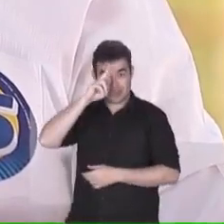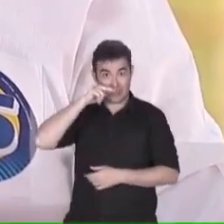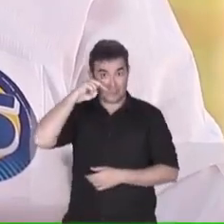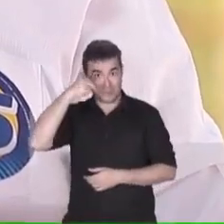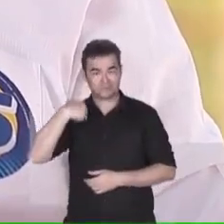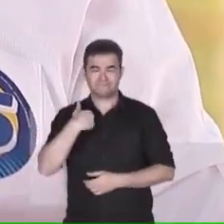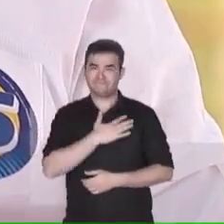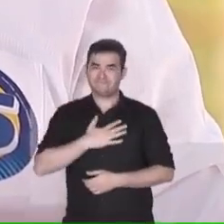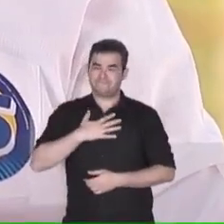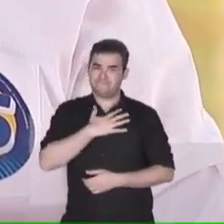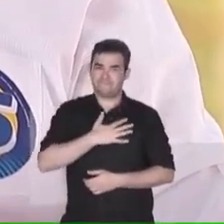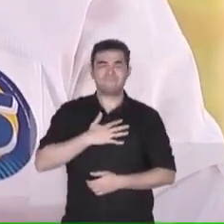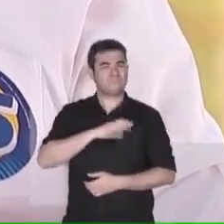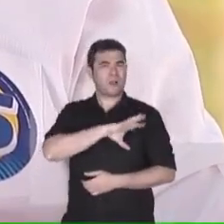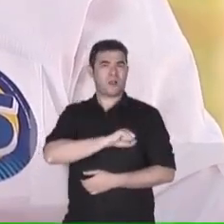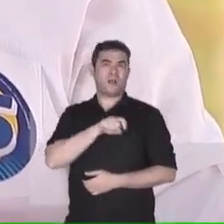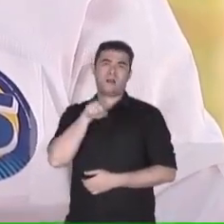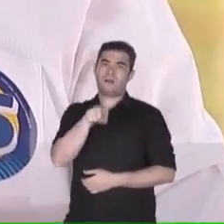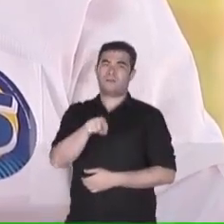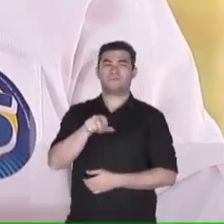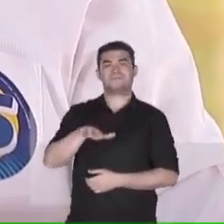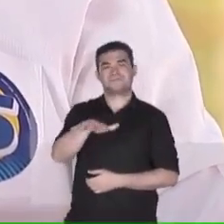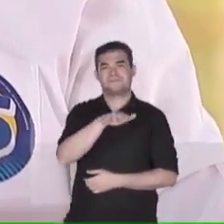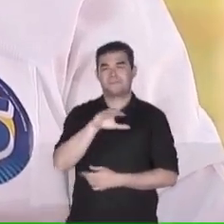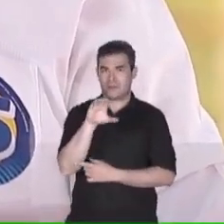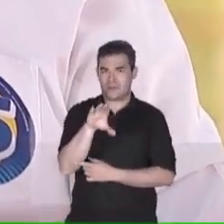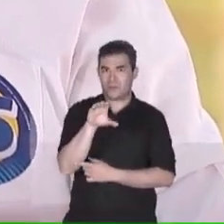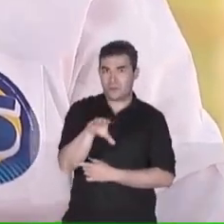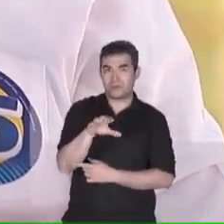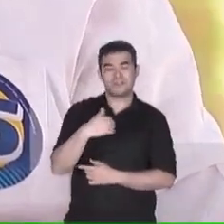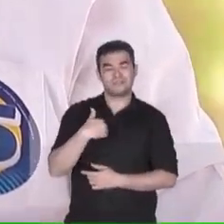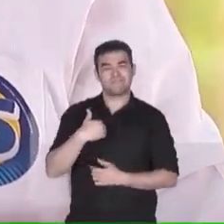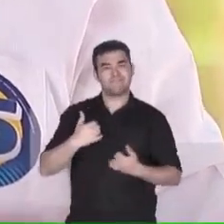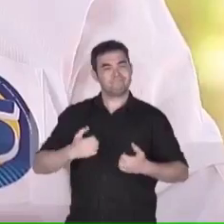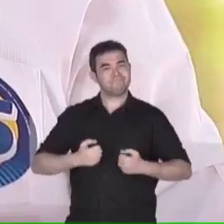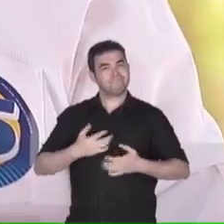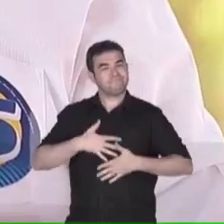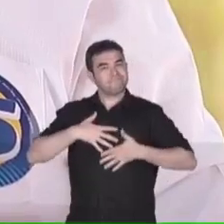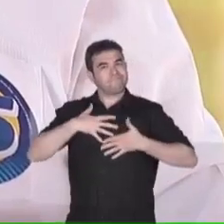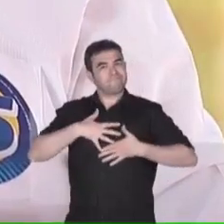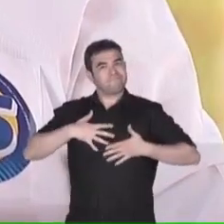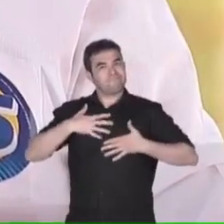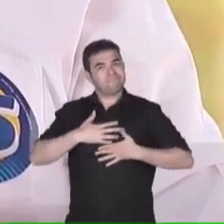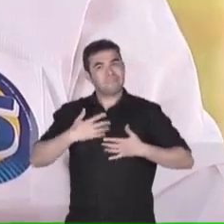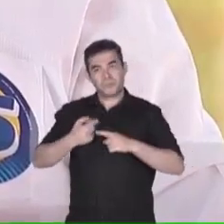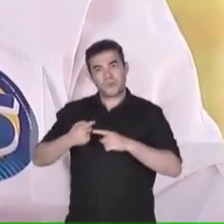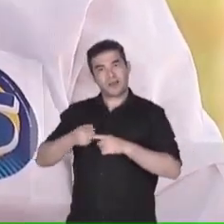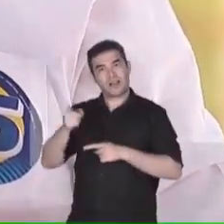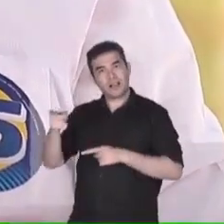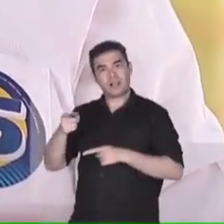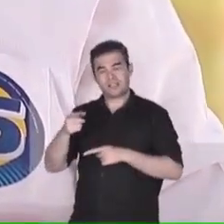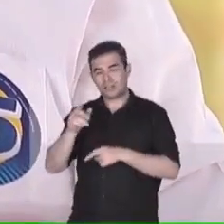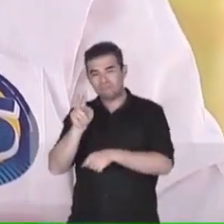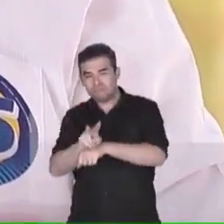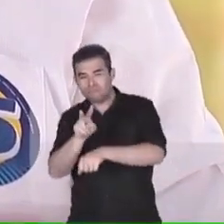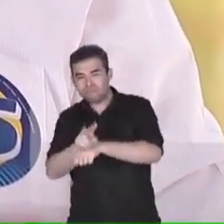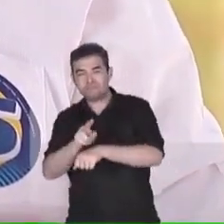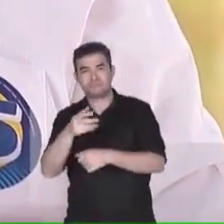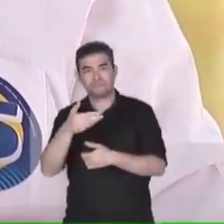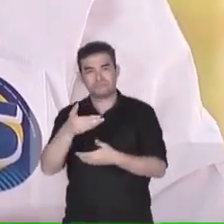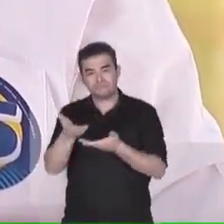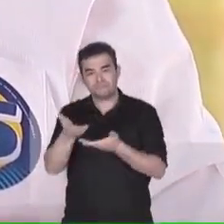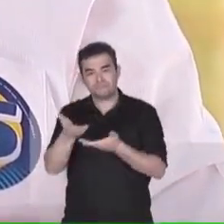prazer hoje. Eu, como eu amo minha Calcaia, hoje eu estou feliz pelo que ele está fazendo em minha Calcaia, pelo que ele está mudando